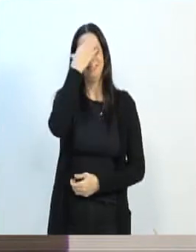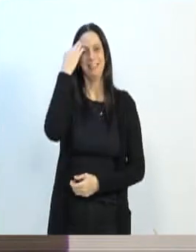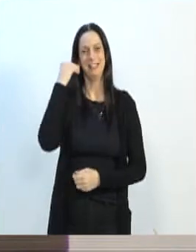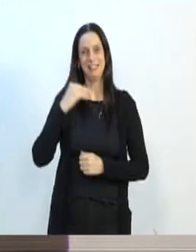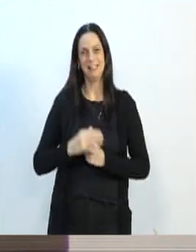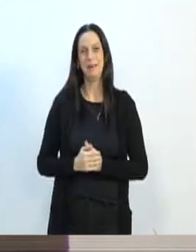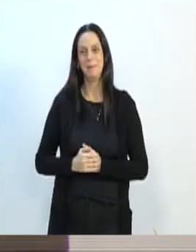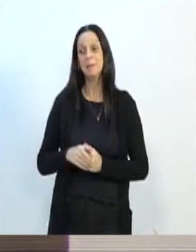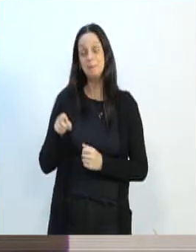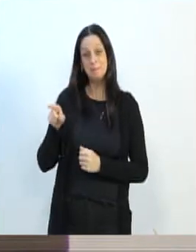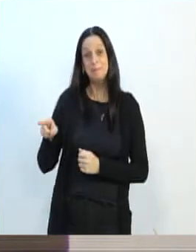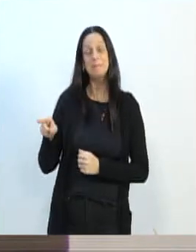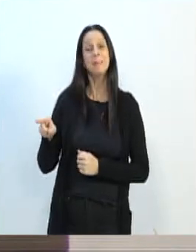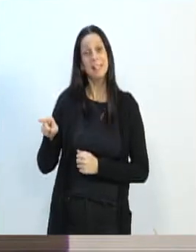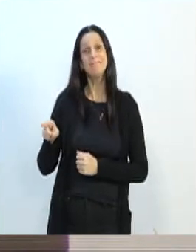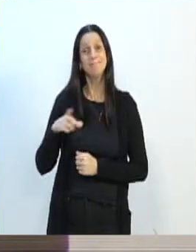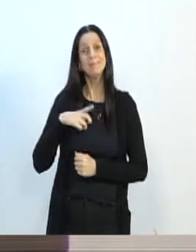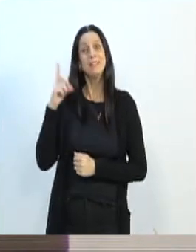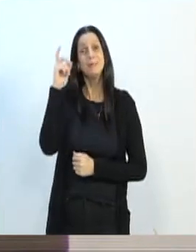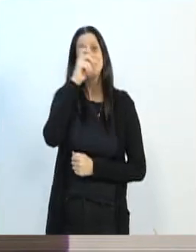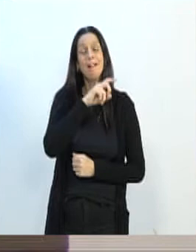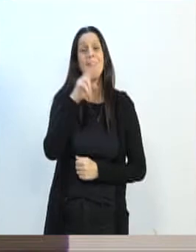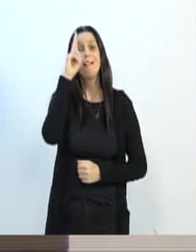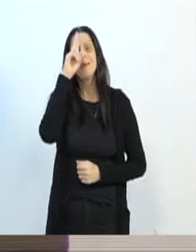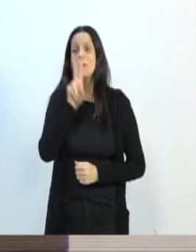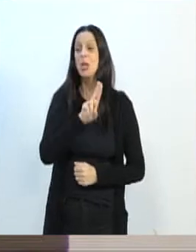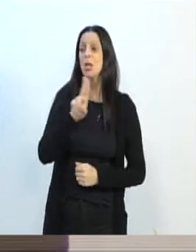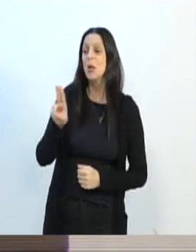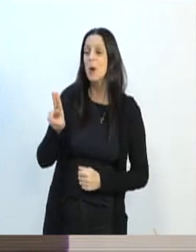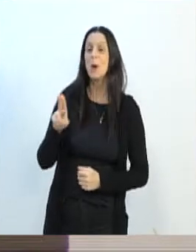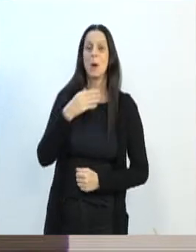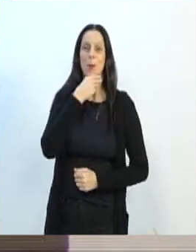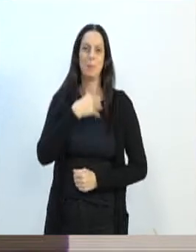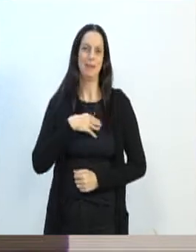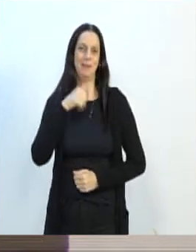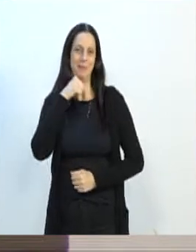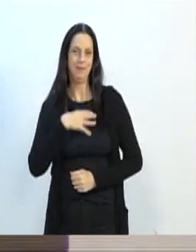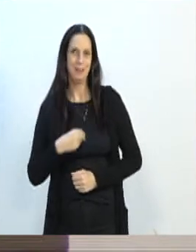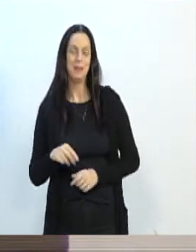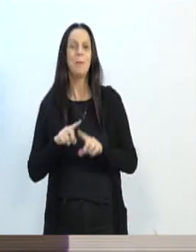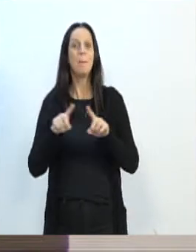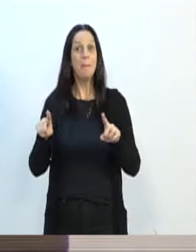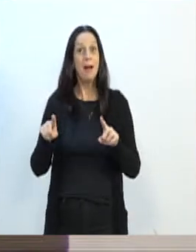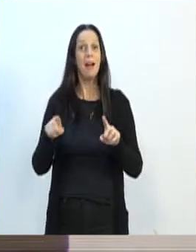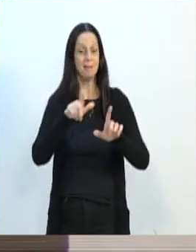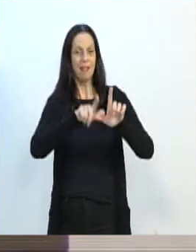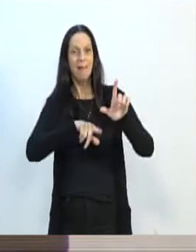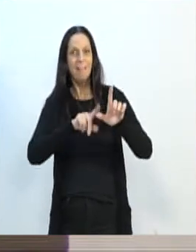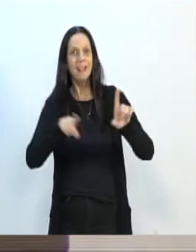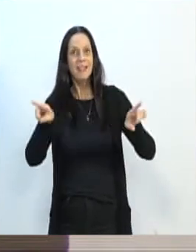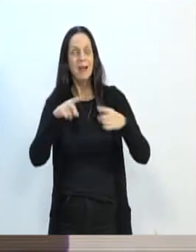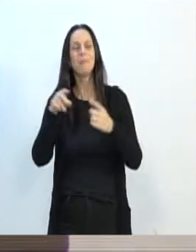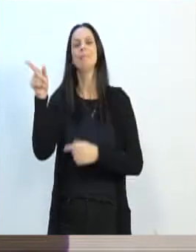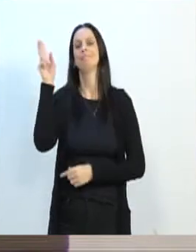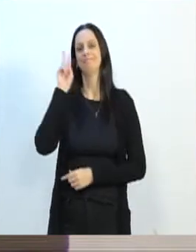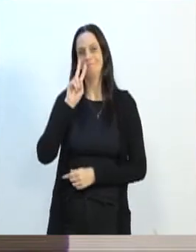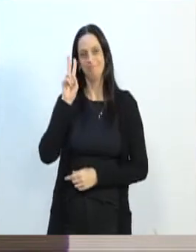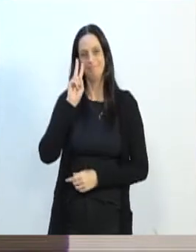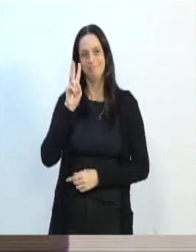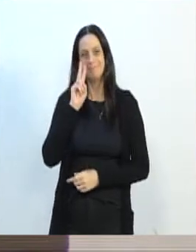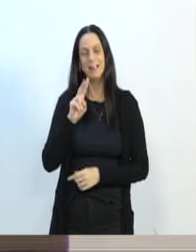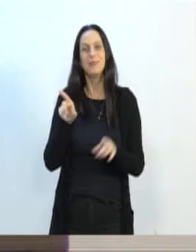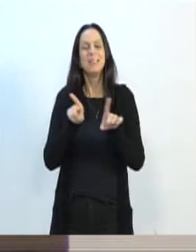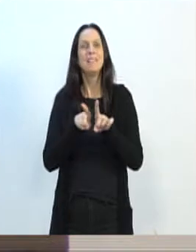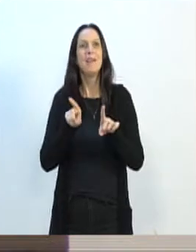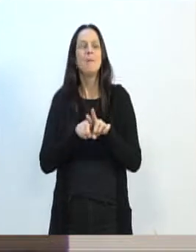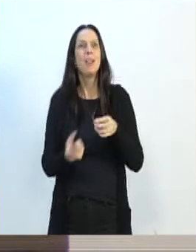pode ter dificuldade em lembrar o nome de um filho, mas a letra daquela canção era lembrada, trazendo com ela momentos e vivências